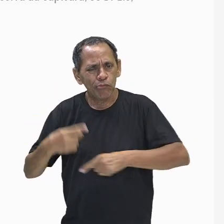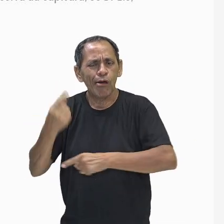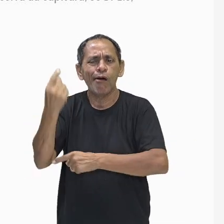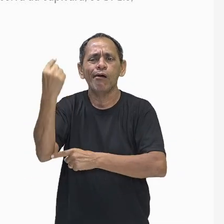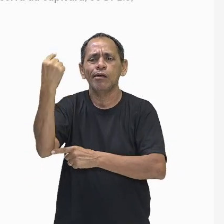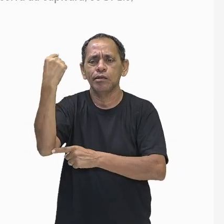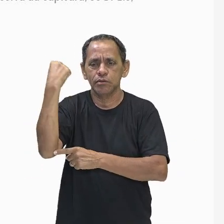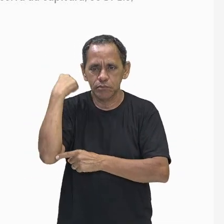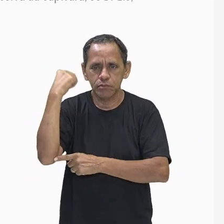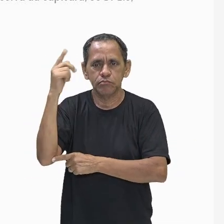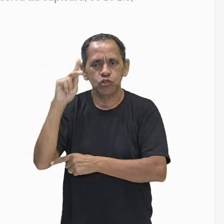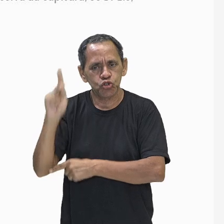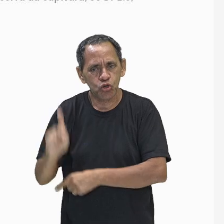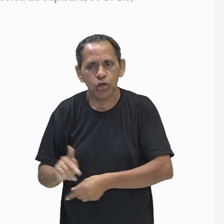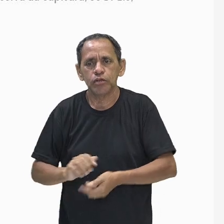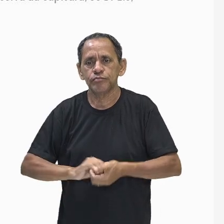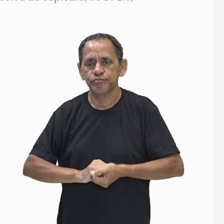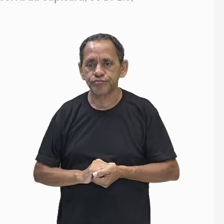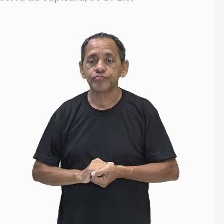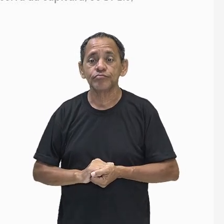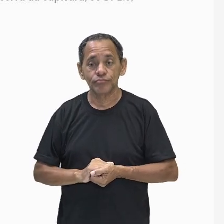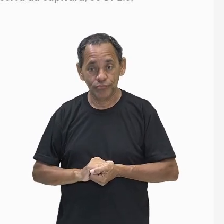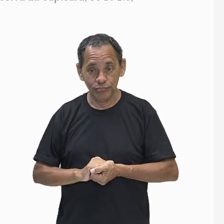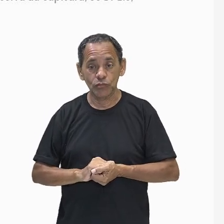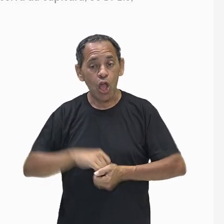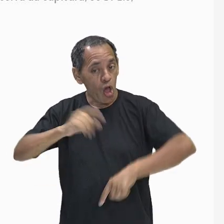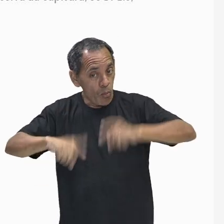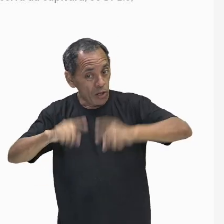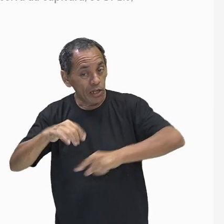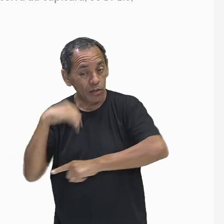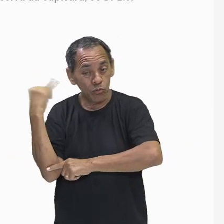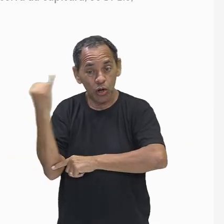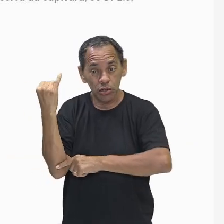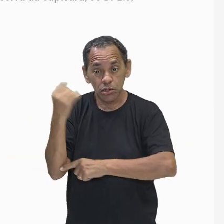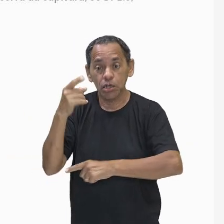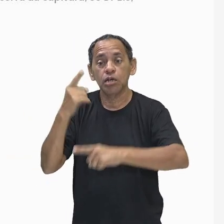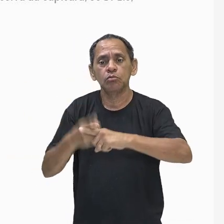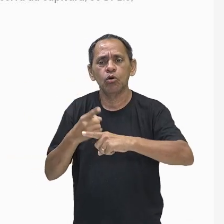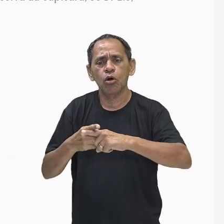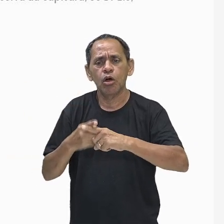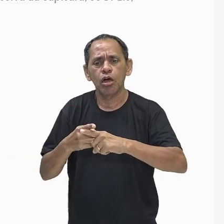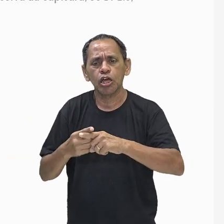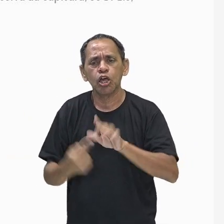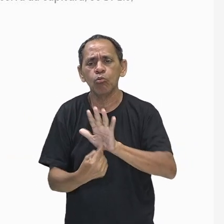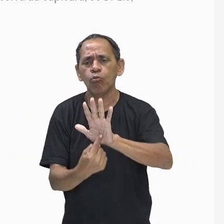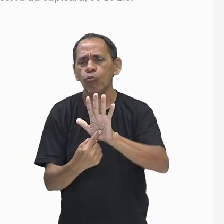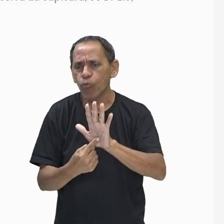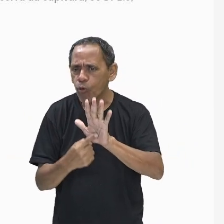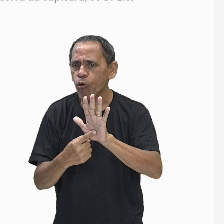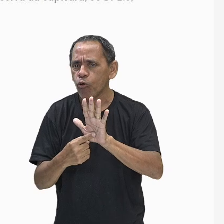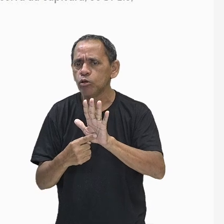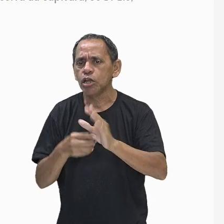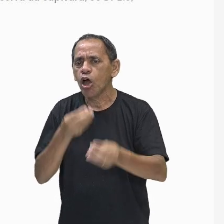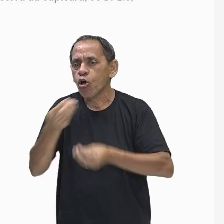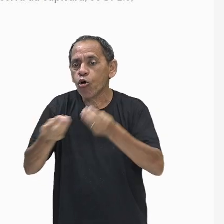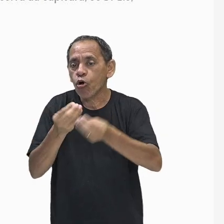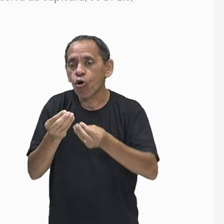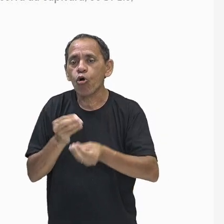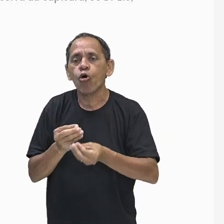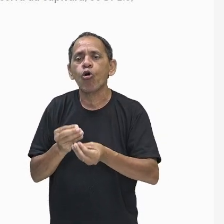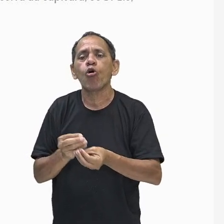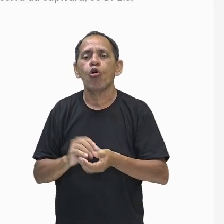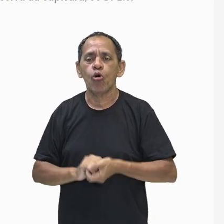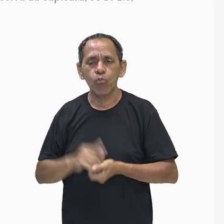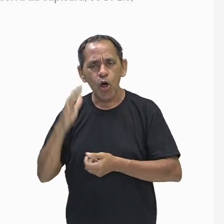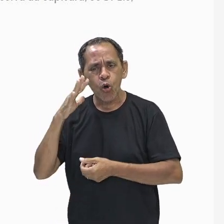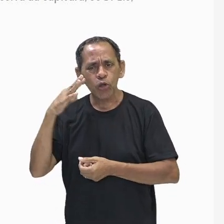histórico, tá, gente? E é um vestígio importante, porque deixa pra gente, basicamente, um relato histórico,